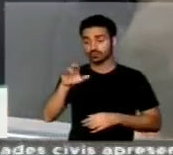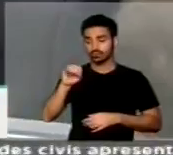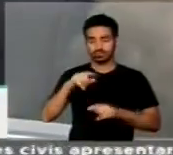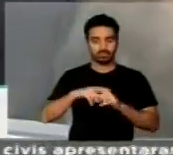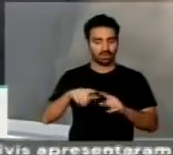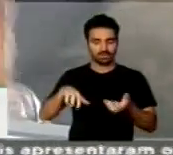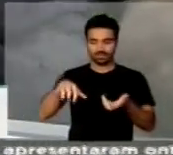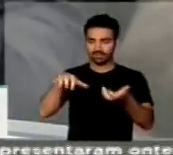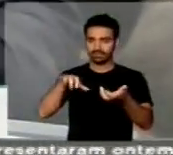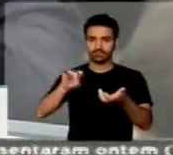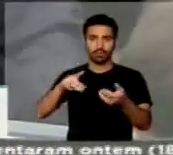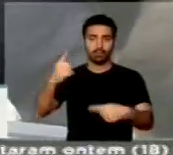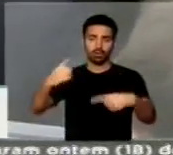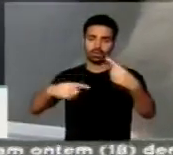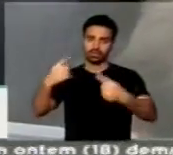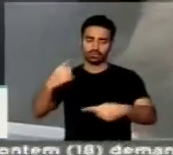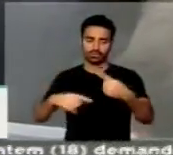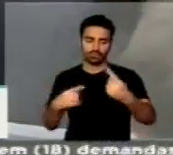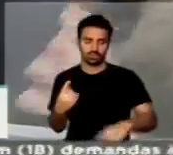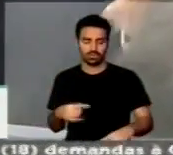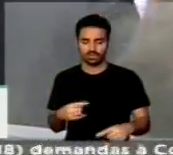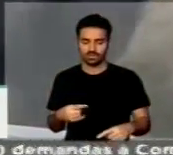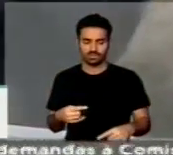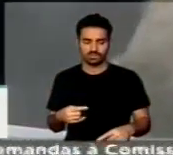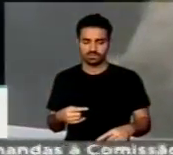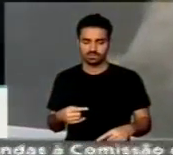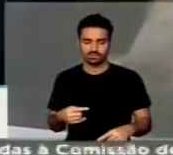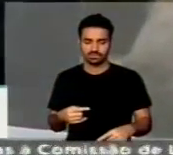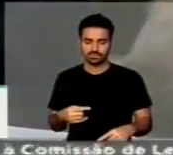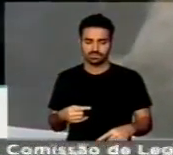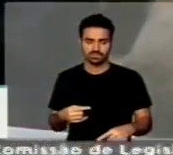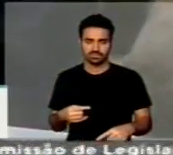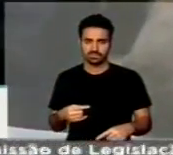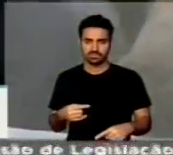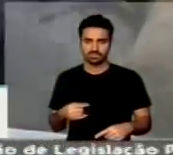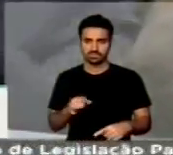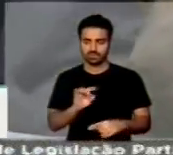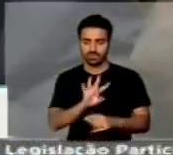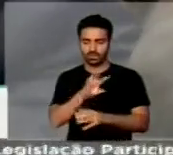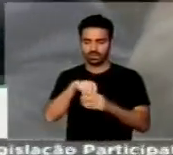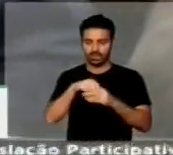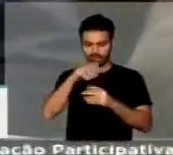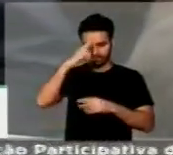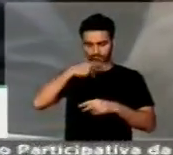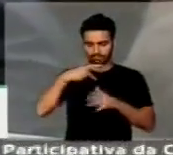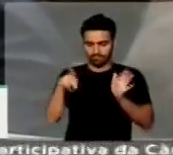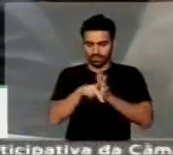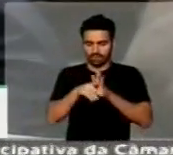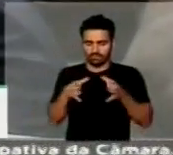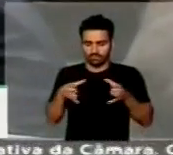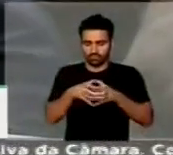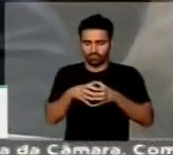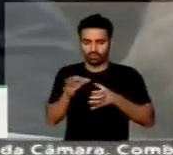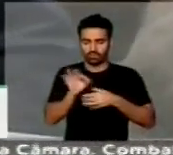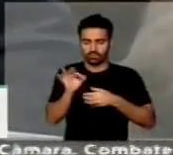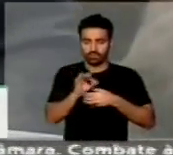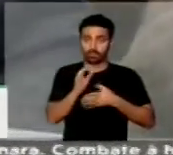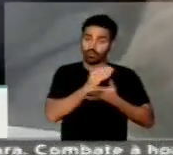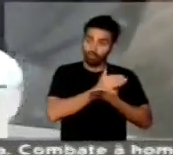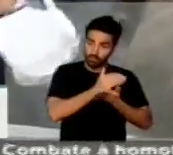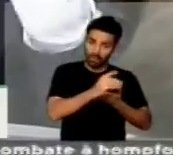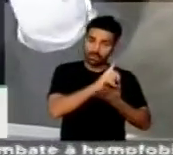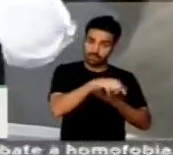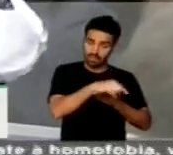poroso, não é uma concha, não é uma câmara hermética. Portanto, começa com o fundamento